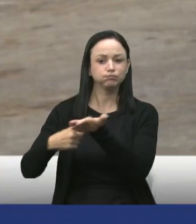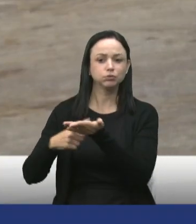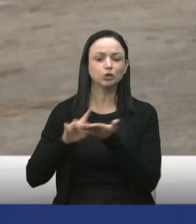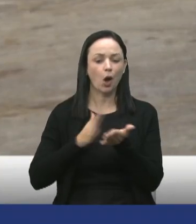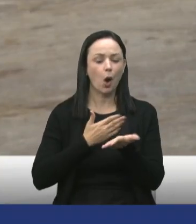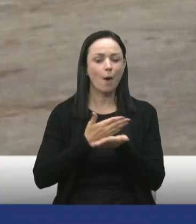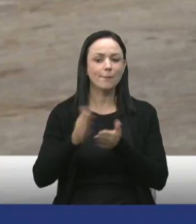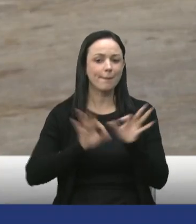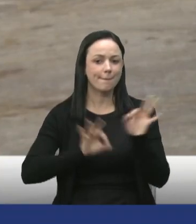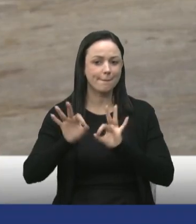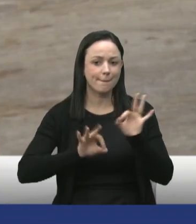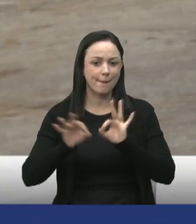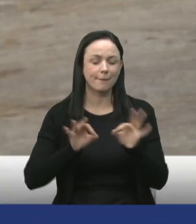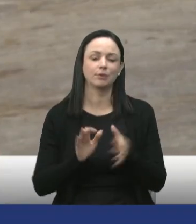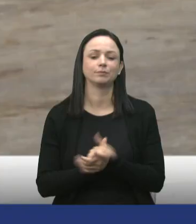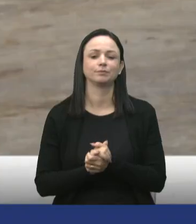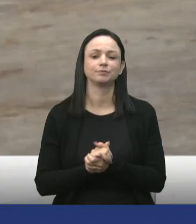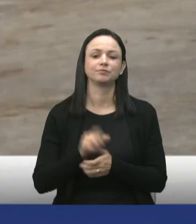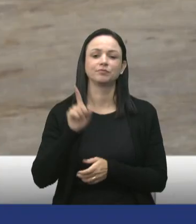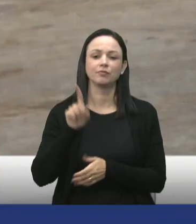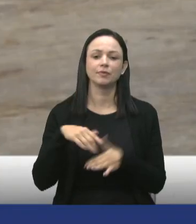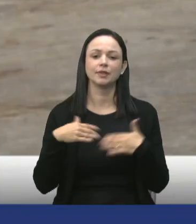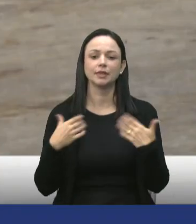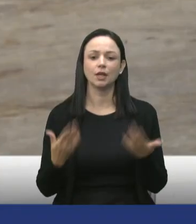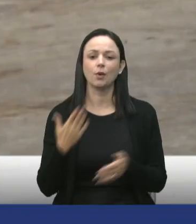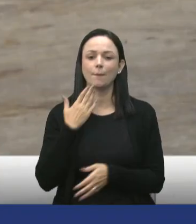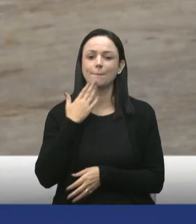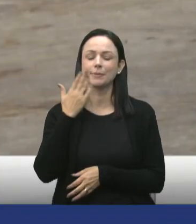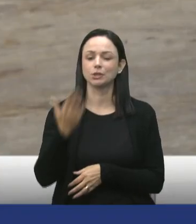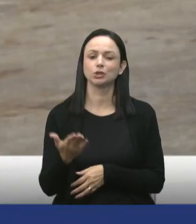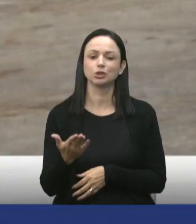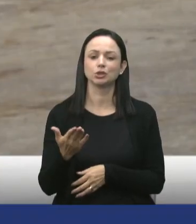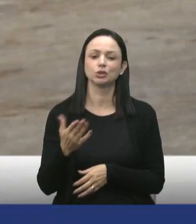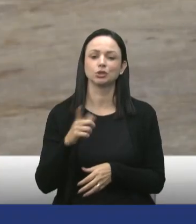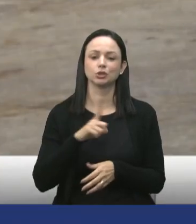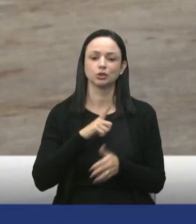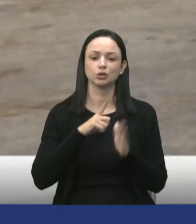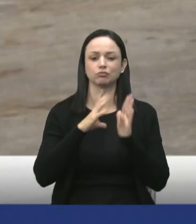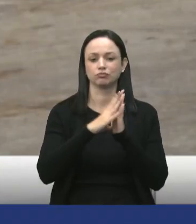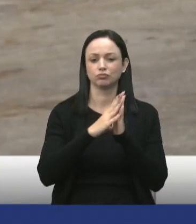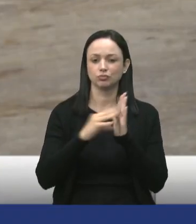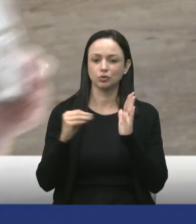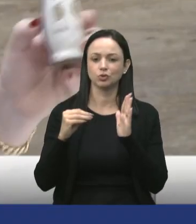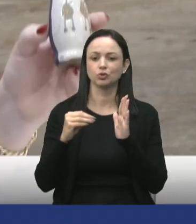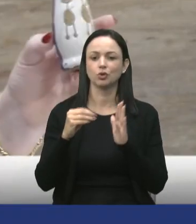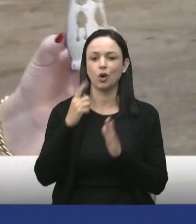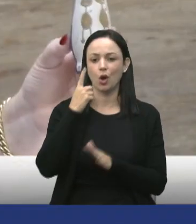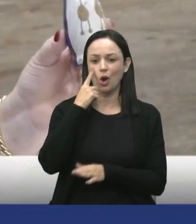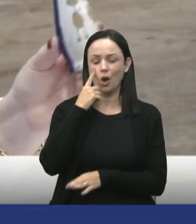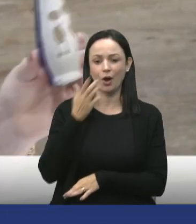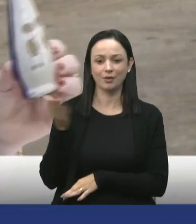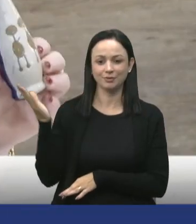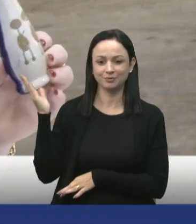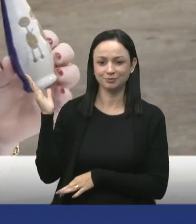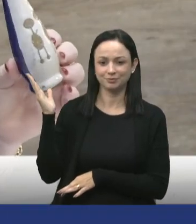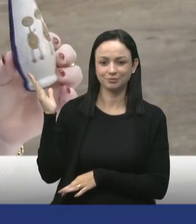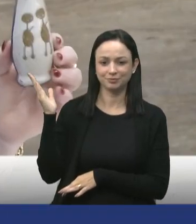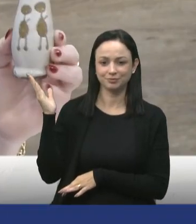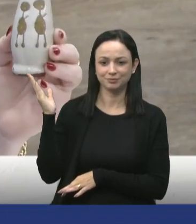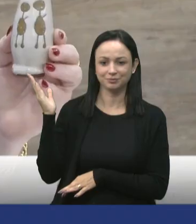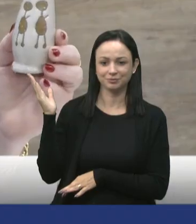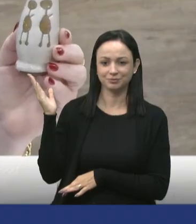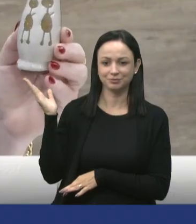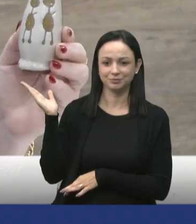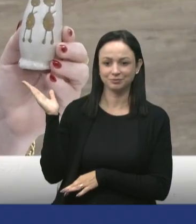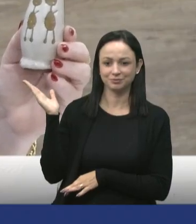homenagem pública. Nós tínhamos pedido, inclusive, são réplicas, obviamente, mas para quem nos vê aqui na